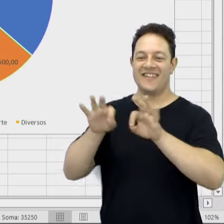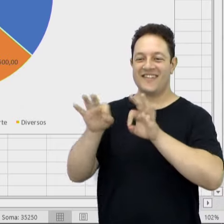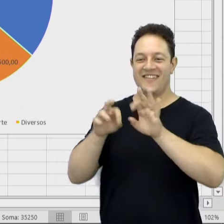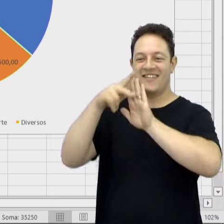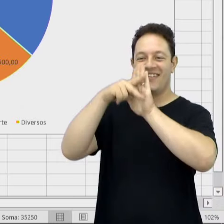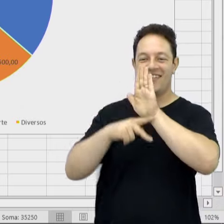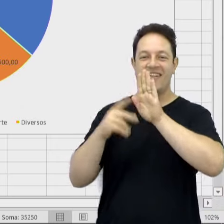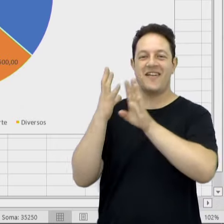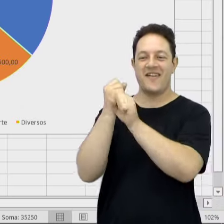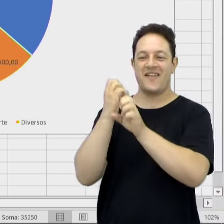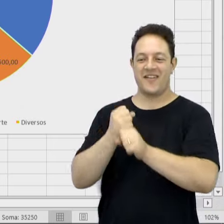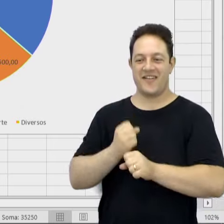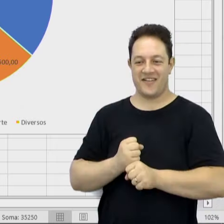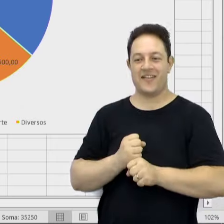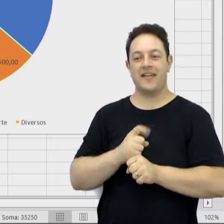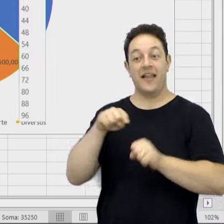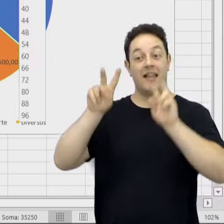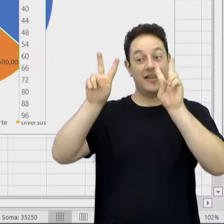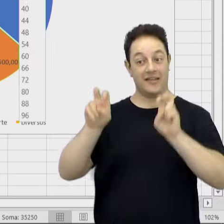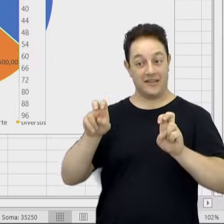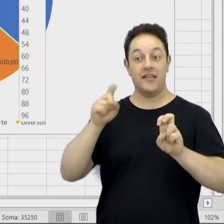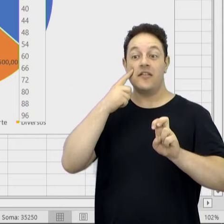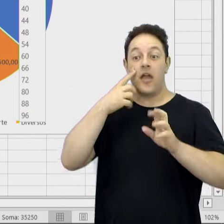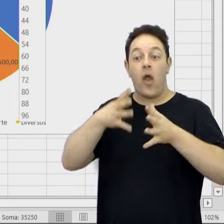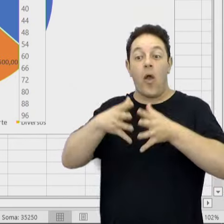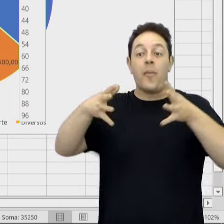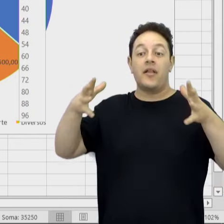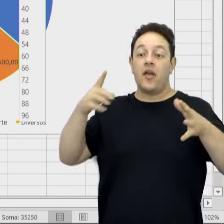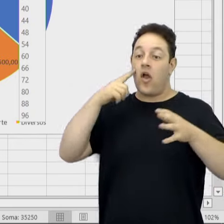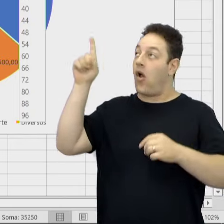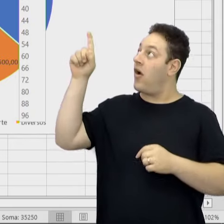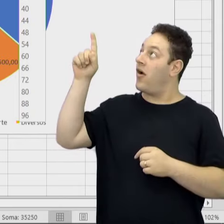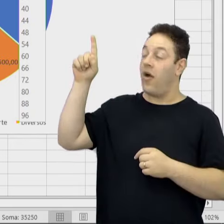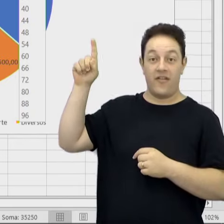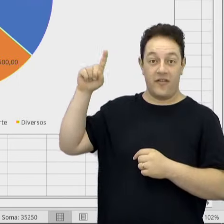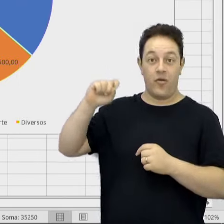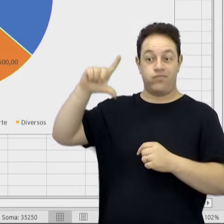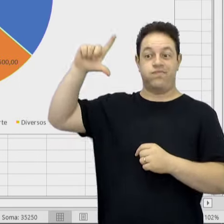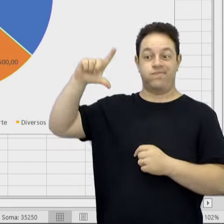Projeção do meu orçamento ficou como o título. E se eu quiser aumentar a letra do título.